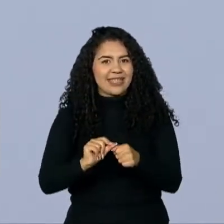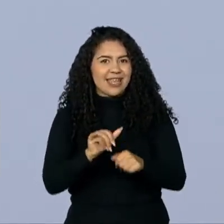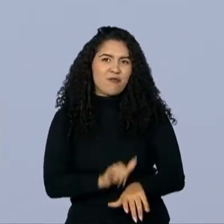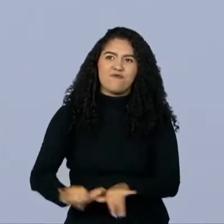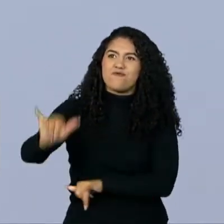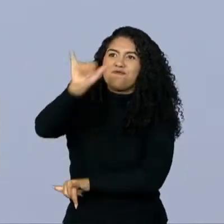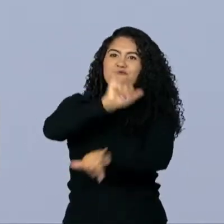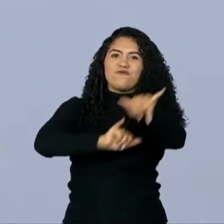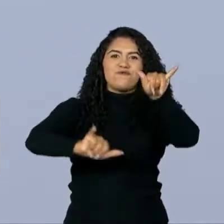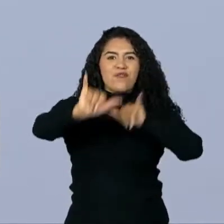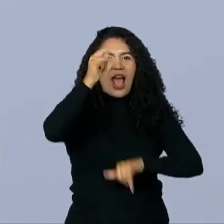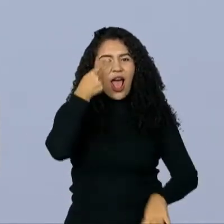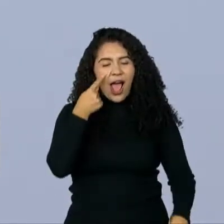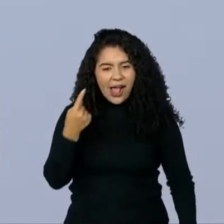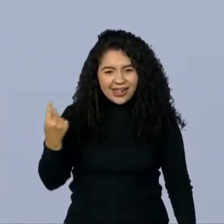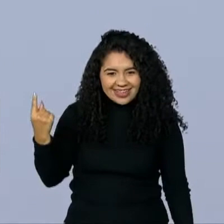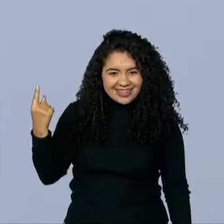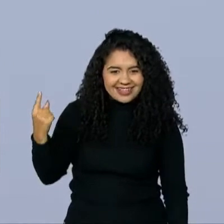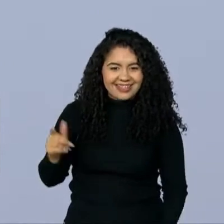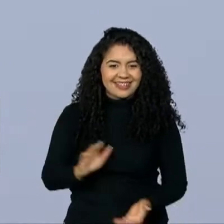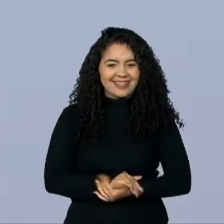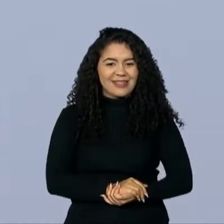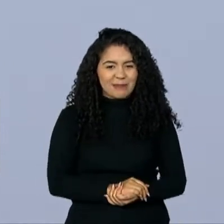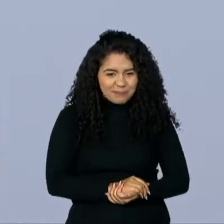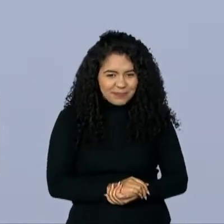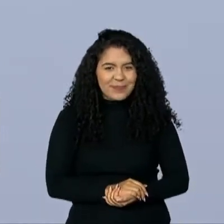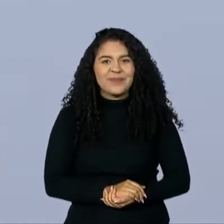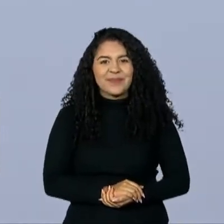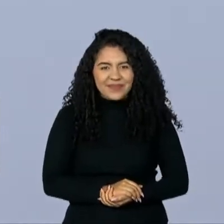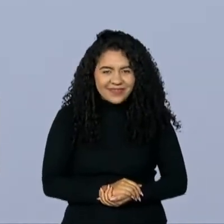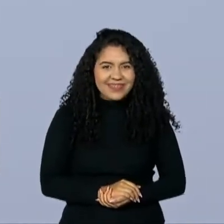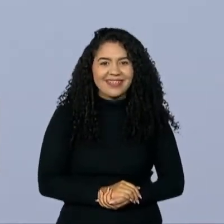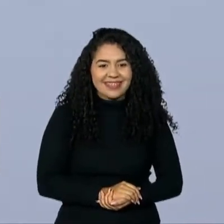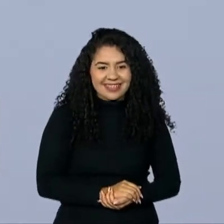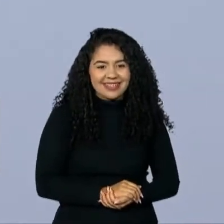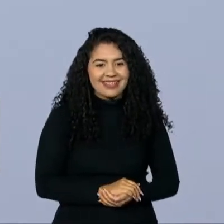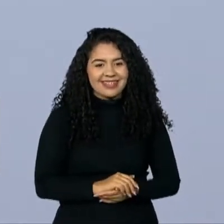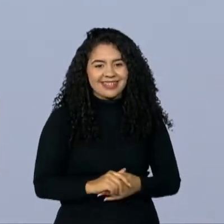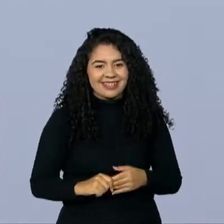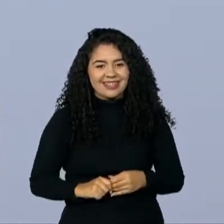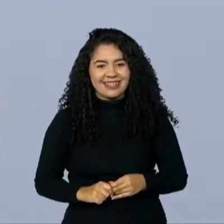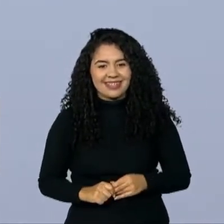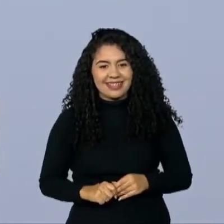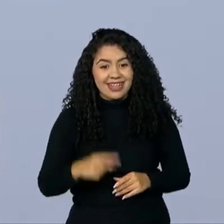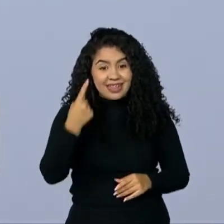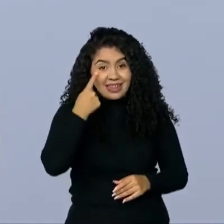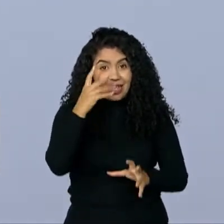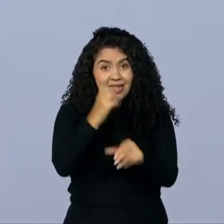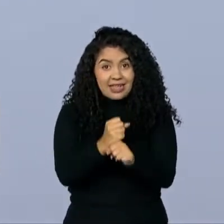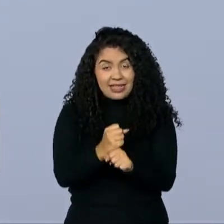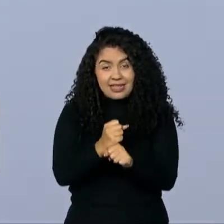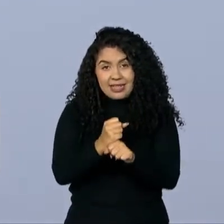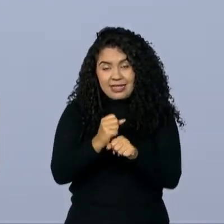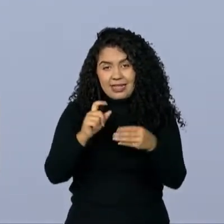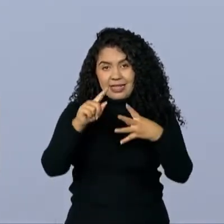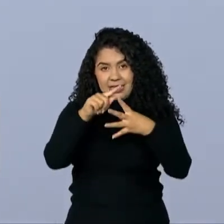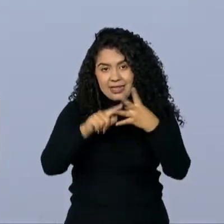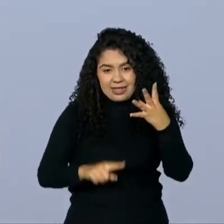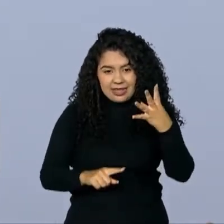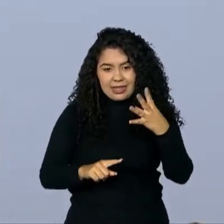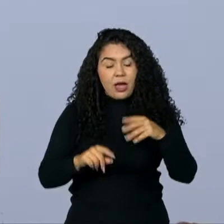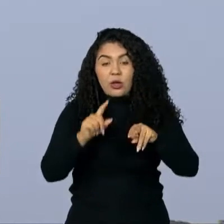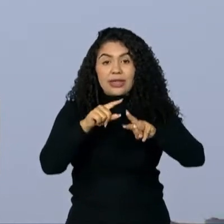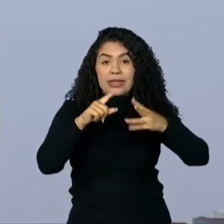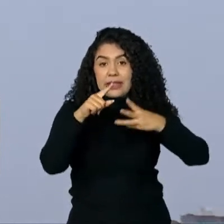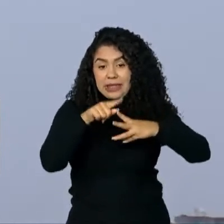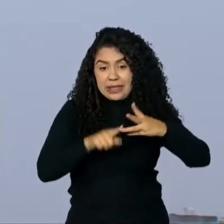emocionante para o público. Agora já é um voo em formação aqui, não é? Olha lá, são 3 na posição normal de voo